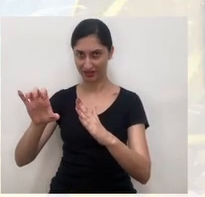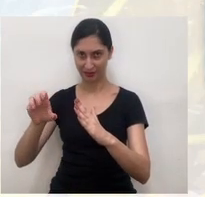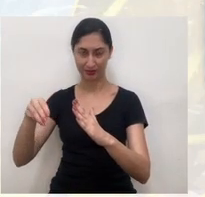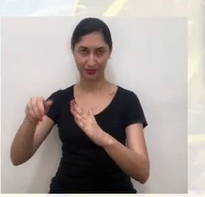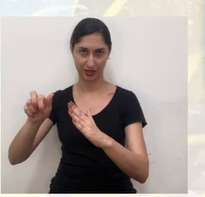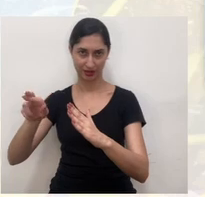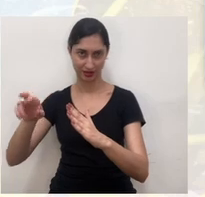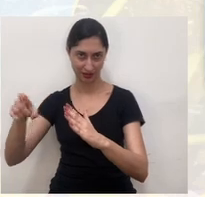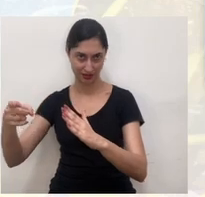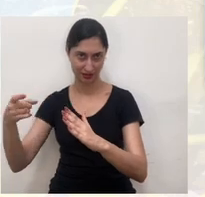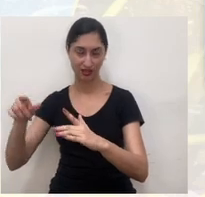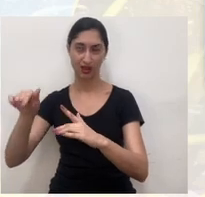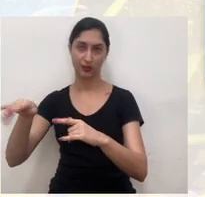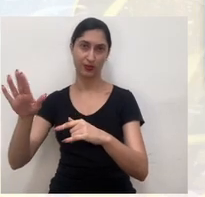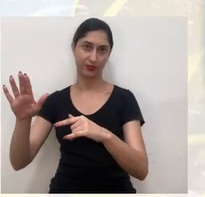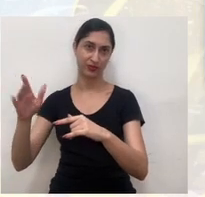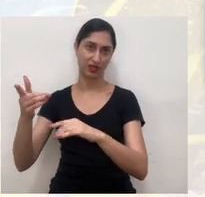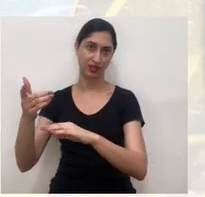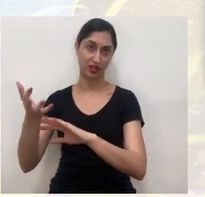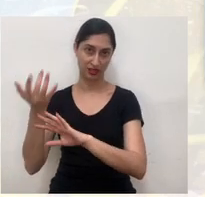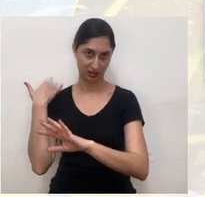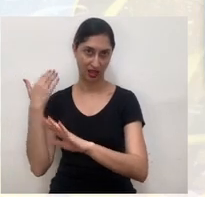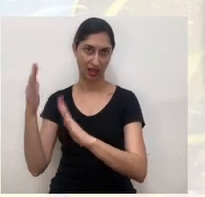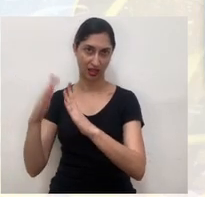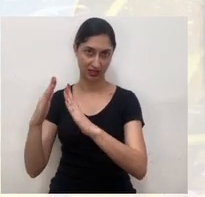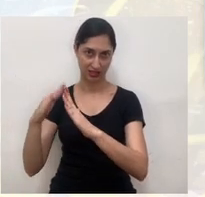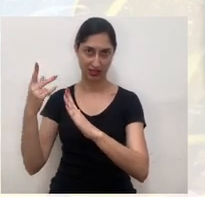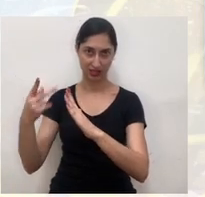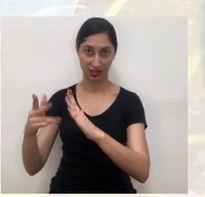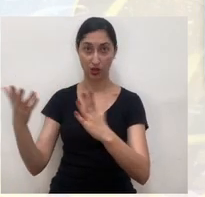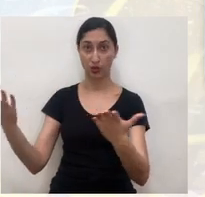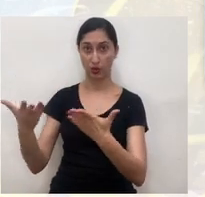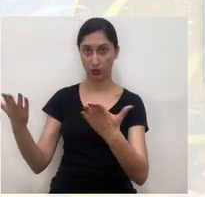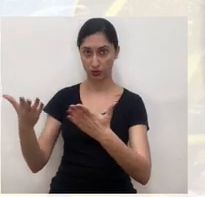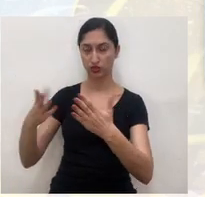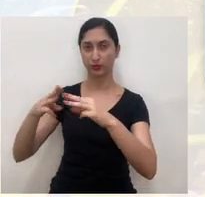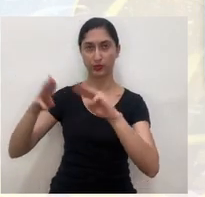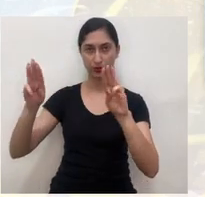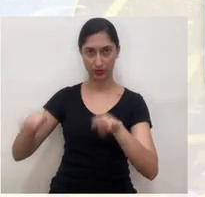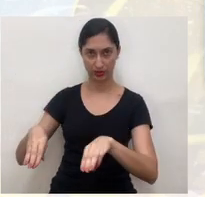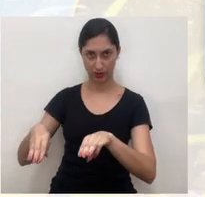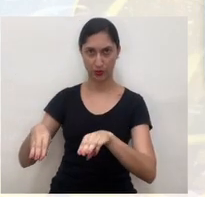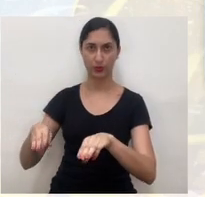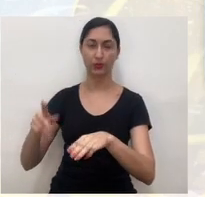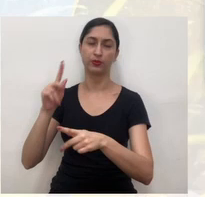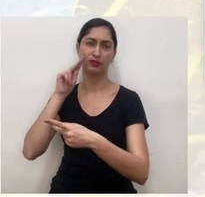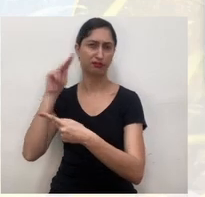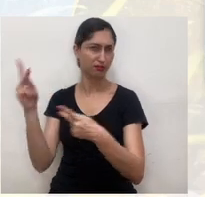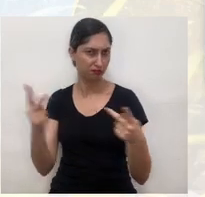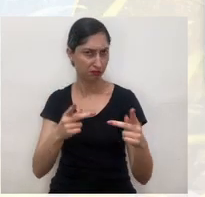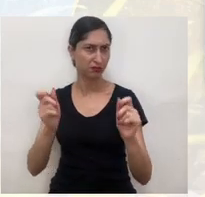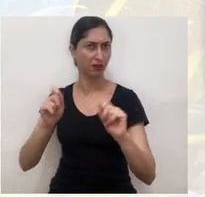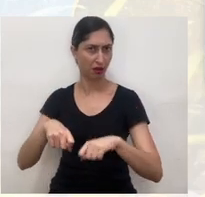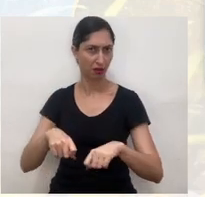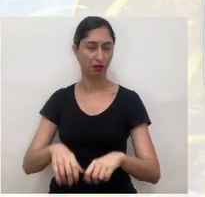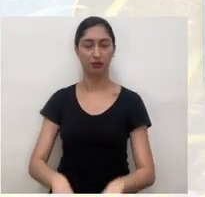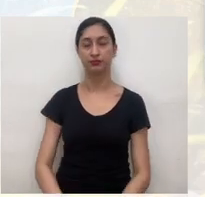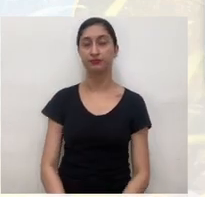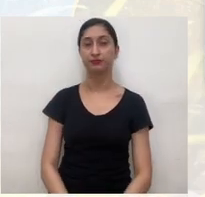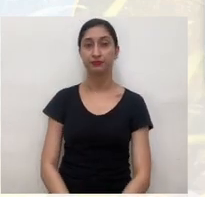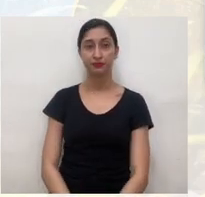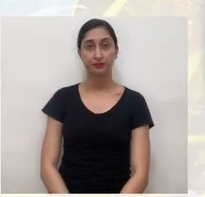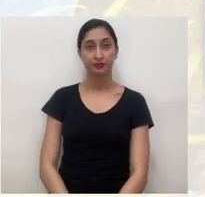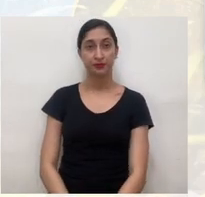uma residência, era a residência dele, e hoje em dia é um museu, é visitável e tal, a